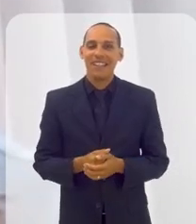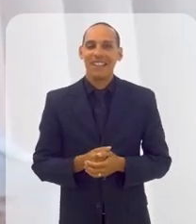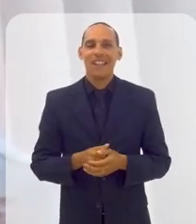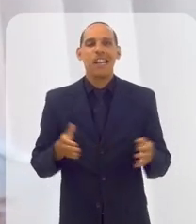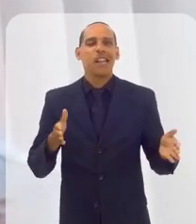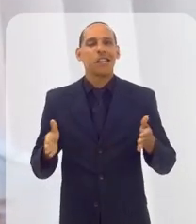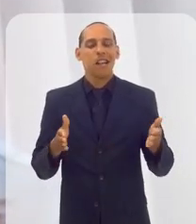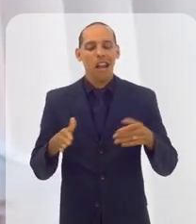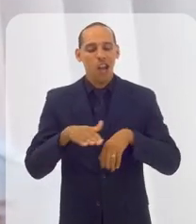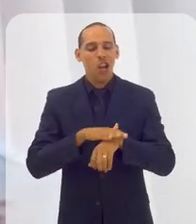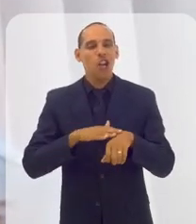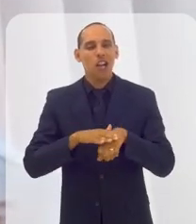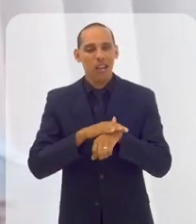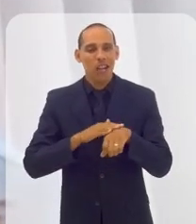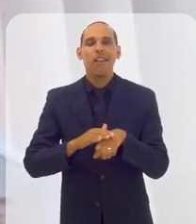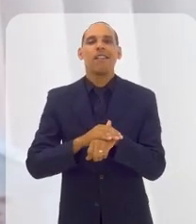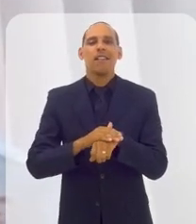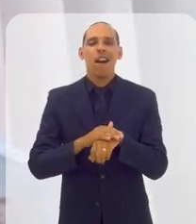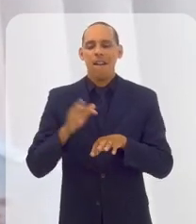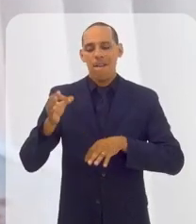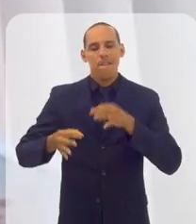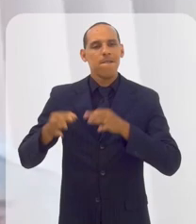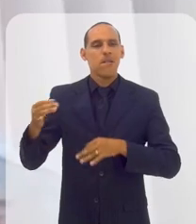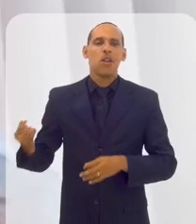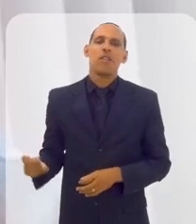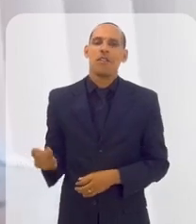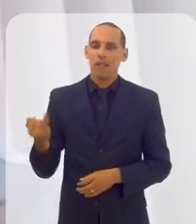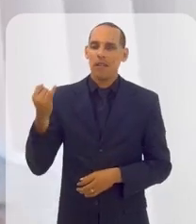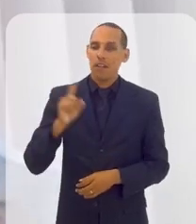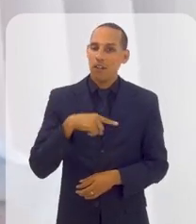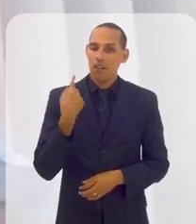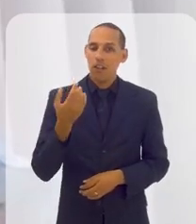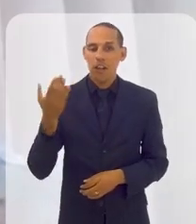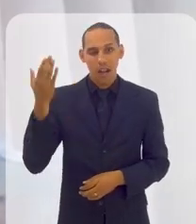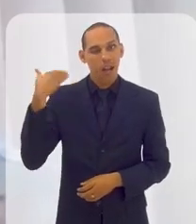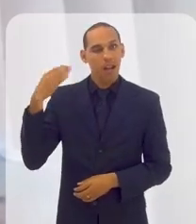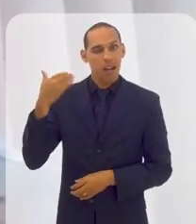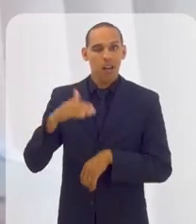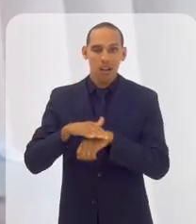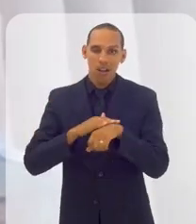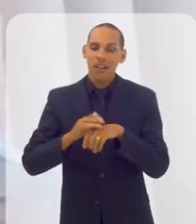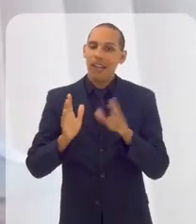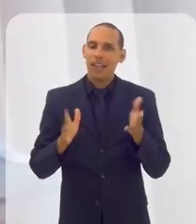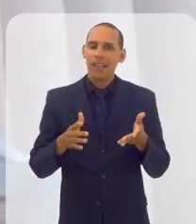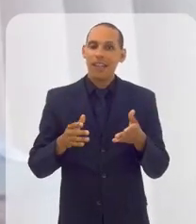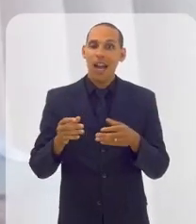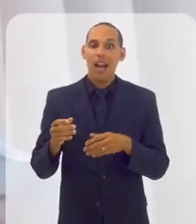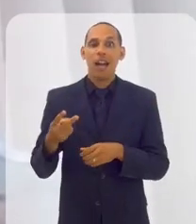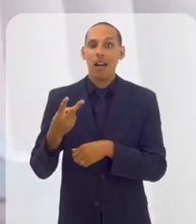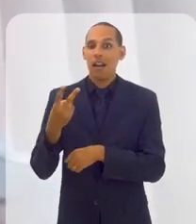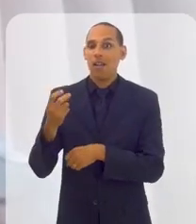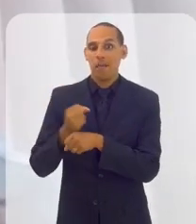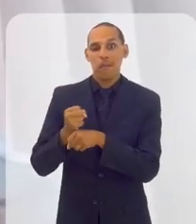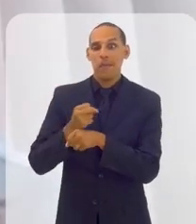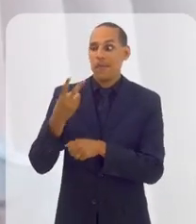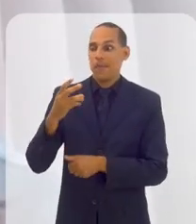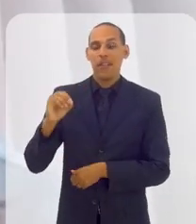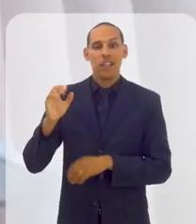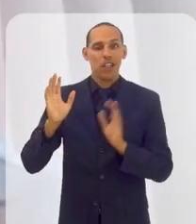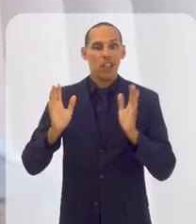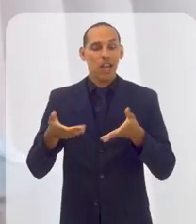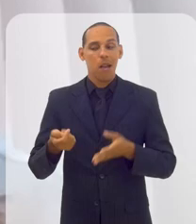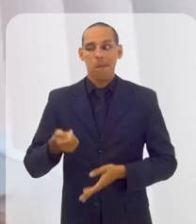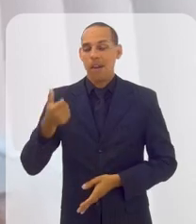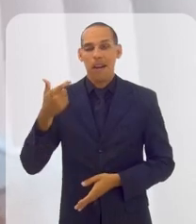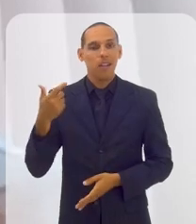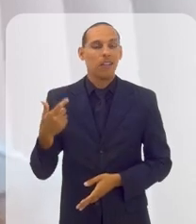de um espaço para conversar sobre esse fórum tão importante. Nós estávamos conversando antes, está caminhando para completar 2 décadas, né?